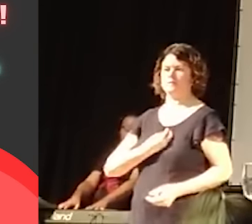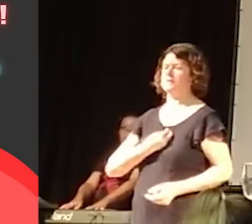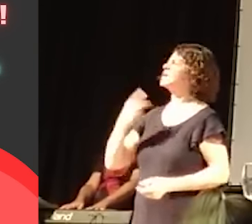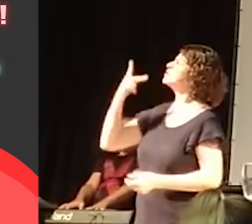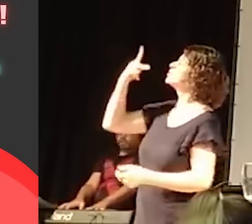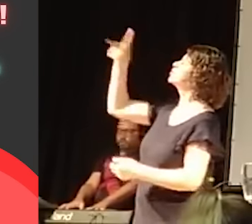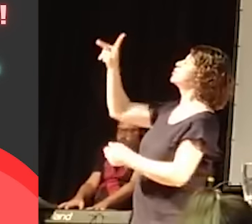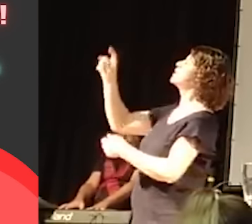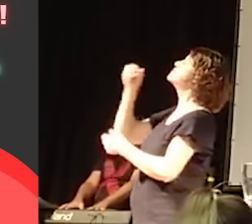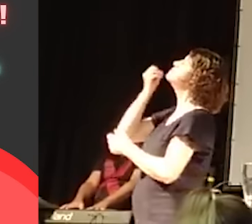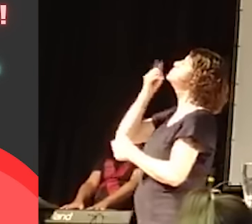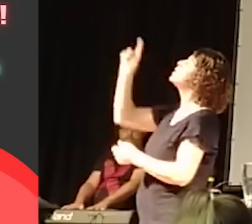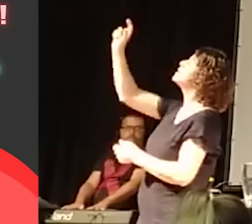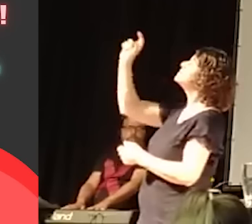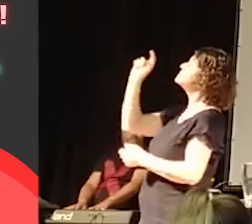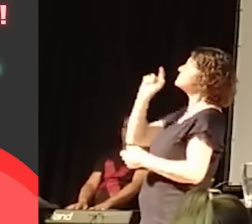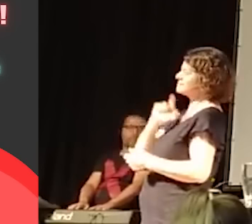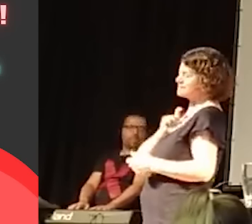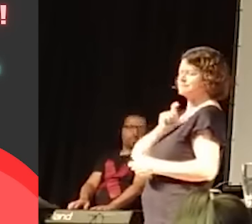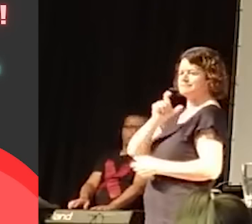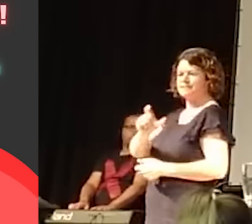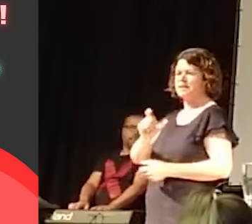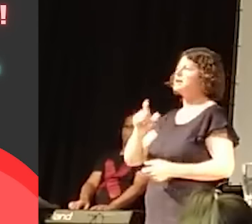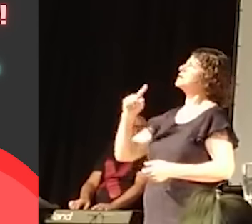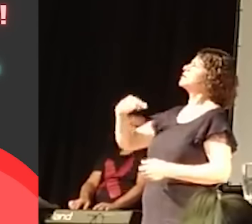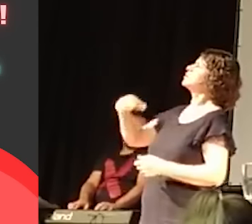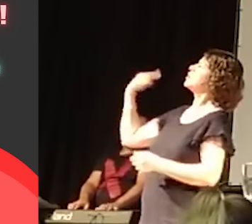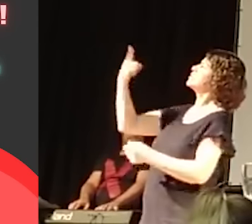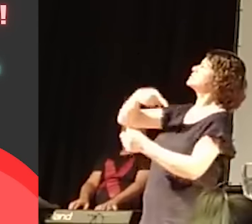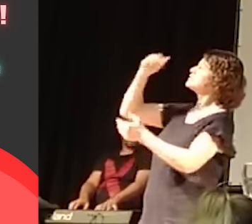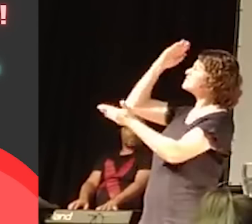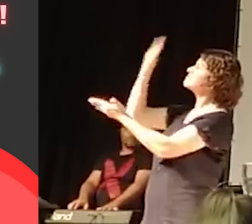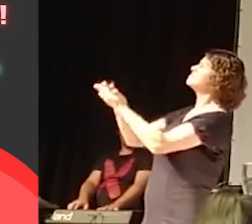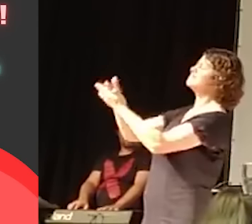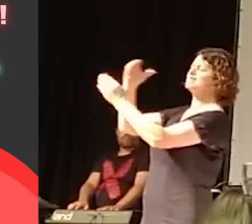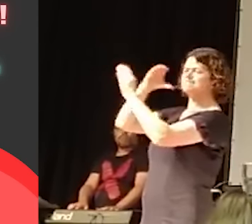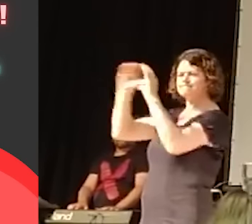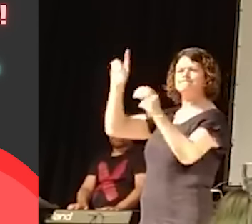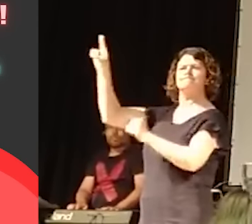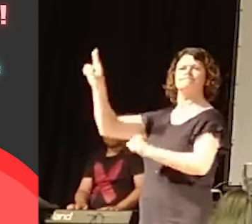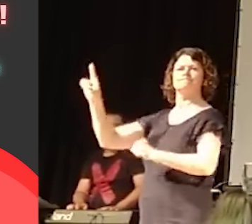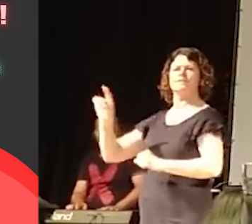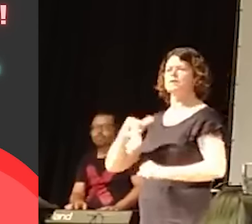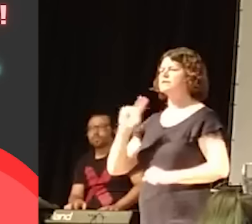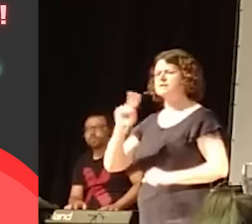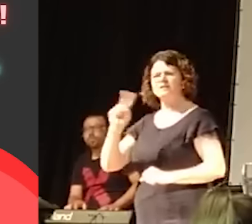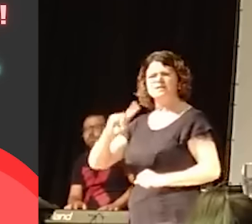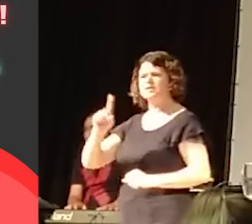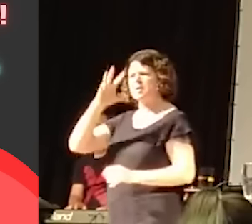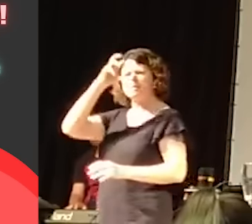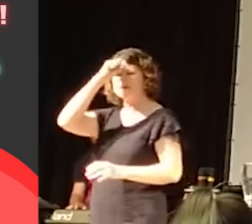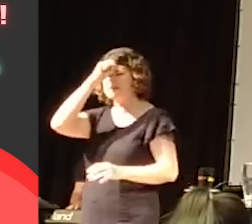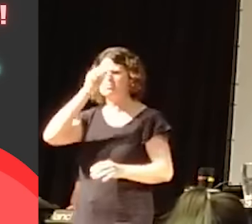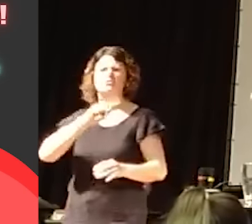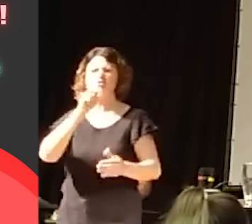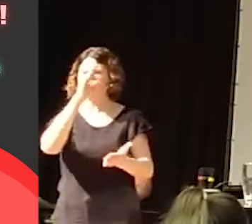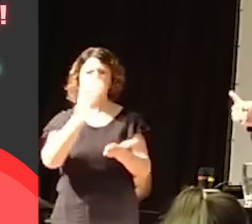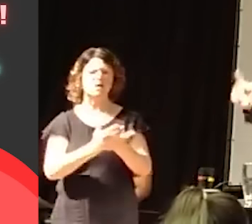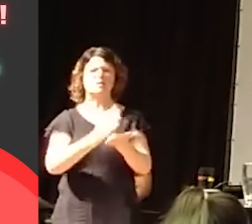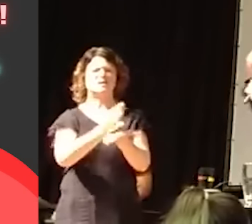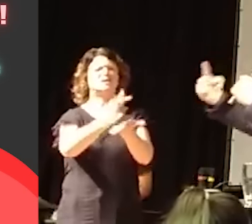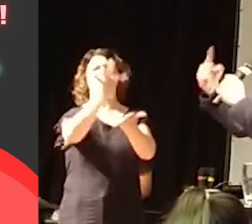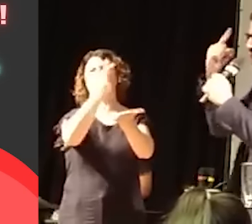Deus que nós confiamos e que nós acreditamos ó Deus não aprendemos e não cremos ó Deus numa teologia